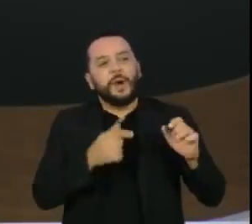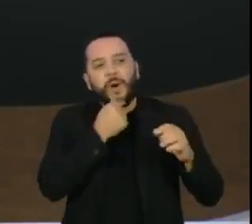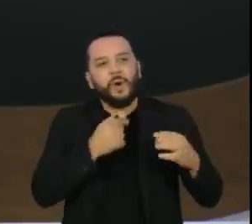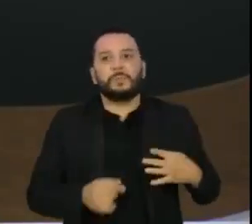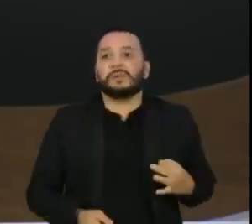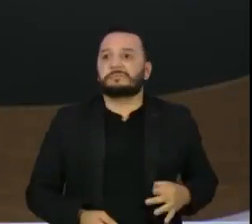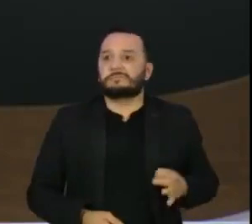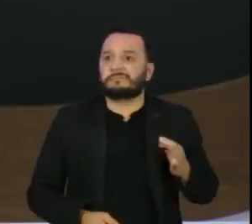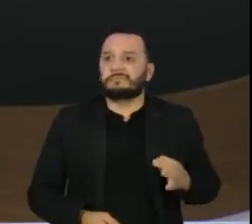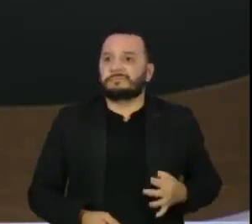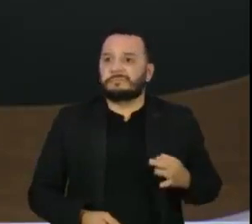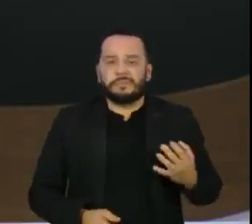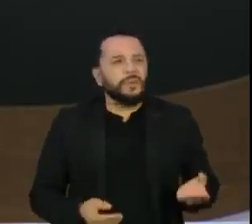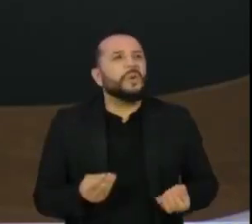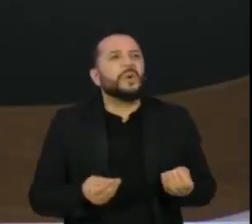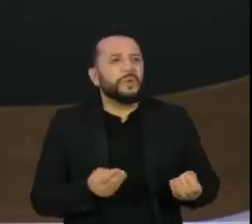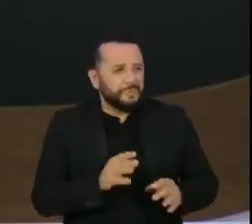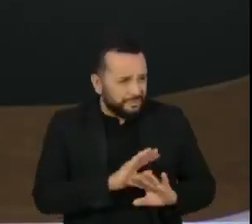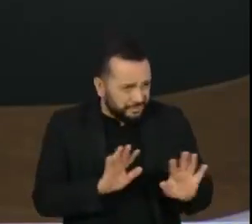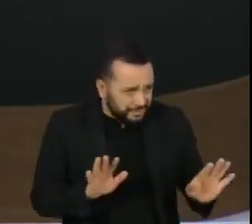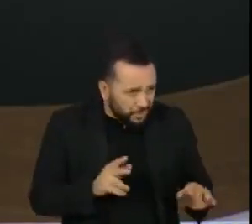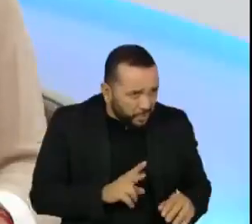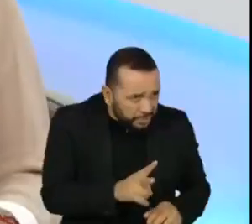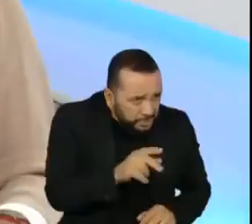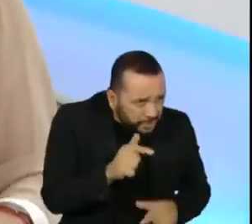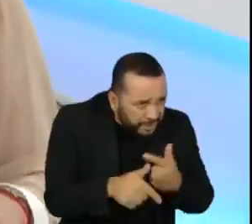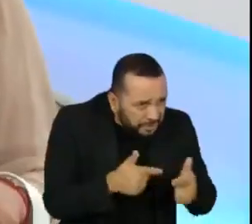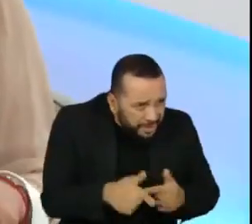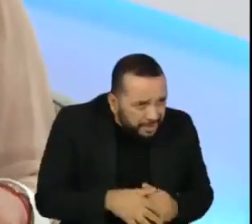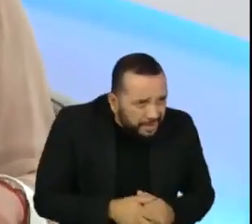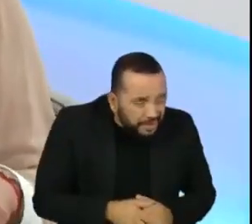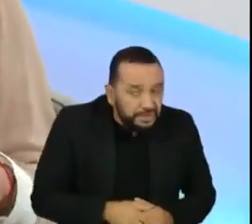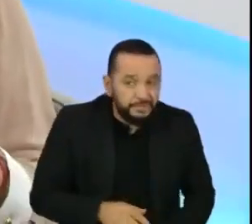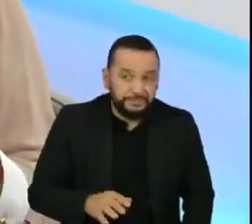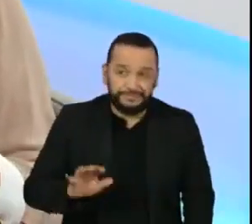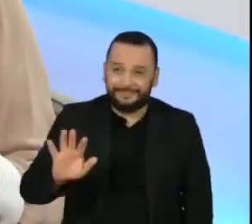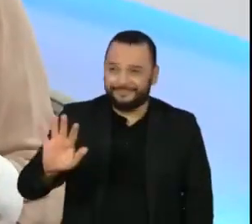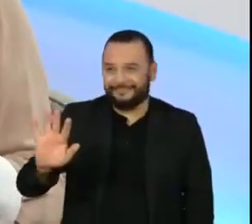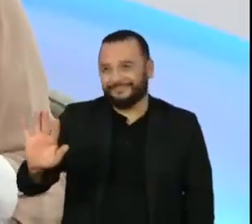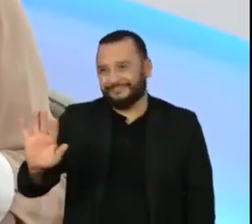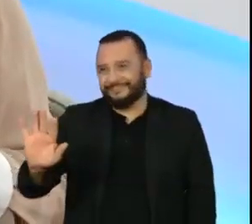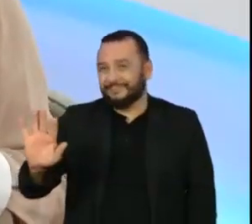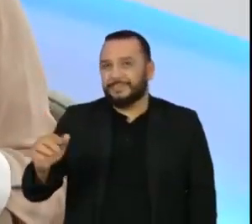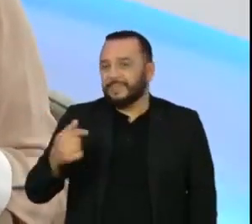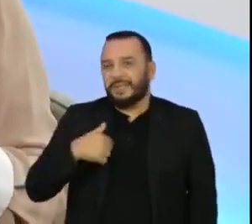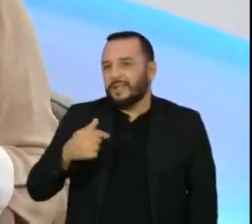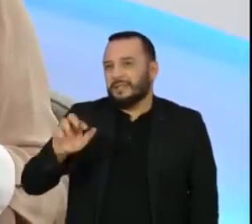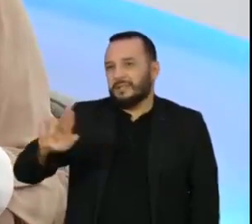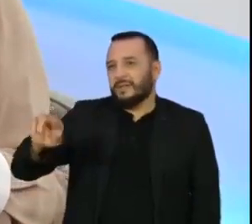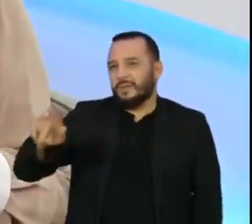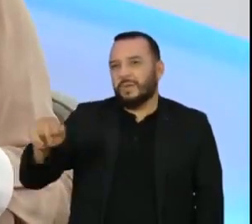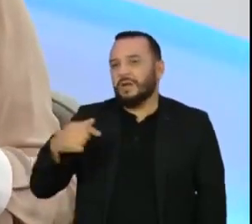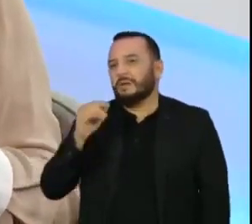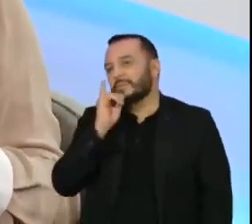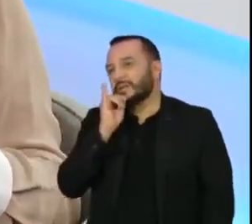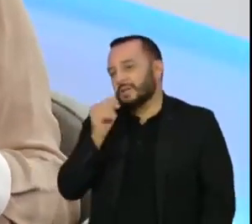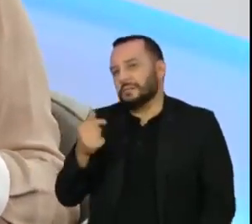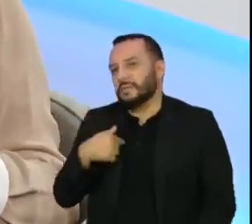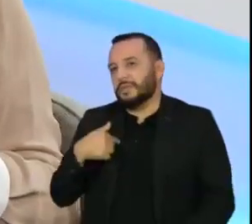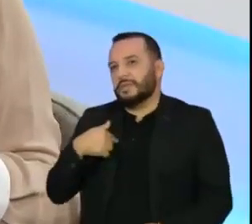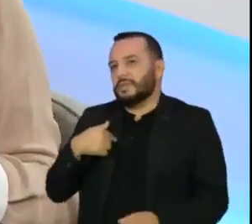levou a cabeça do Ernesto Então tá tudo bem manter o Felipe vai se placa de 1 se trata de uma troca e nem de uma questão de honra